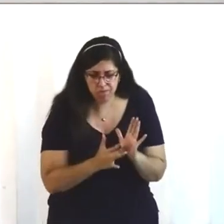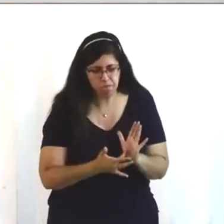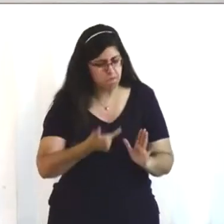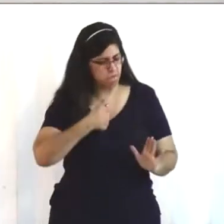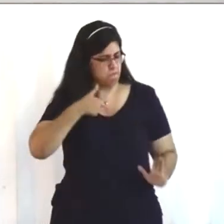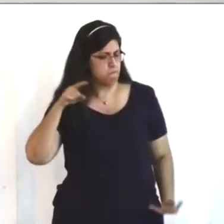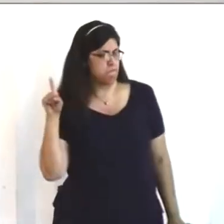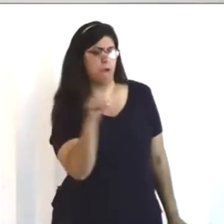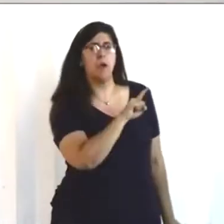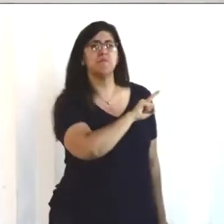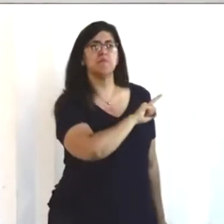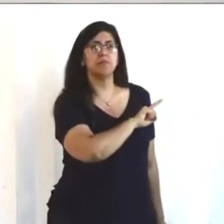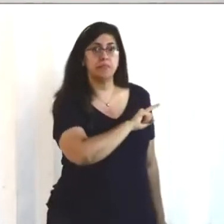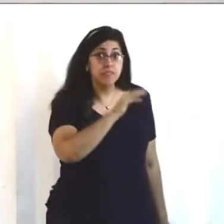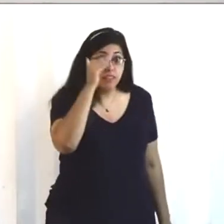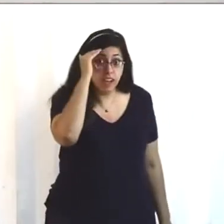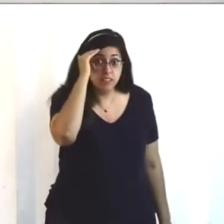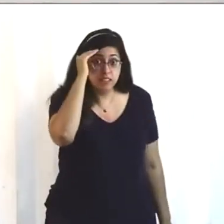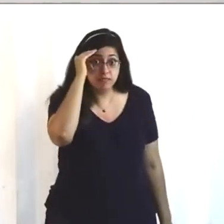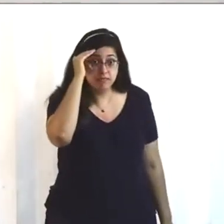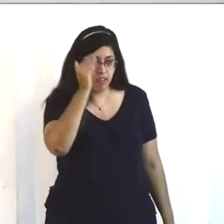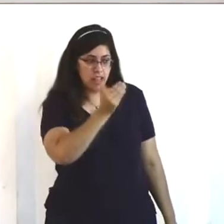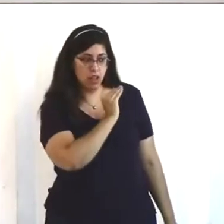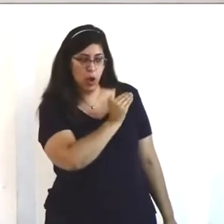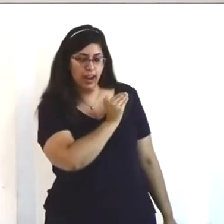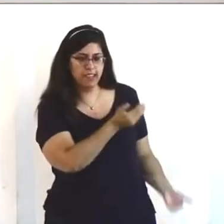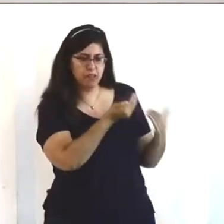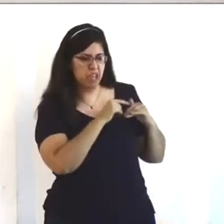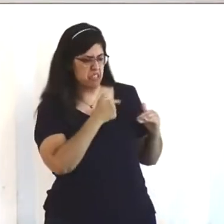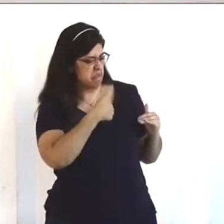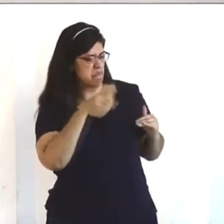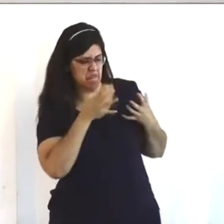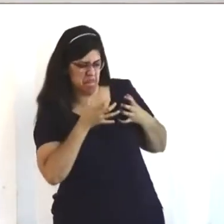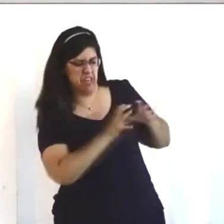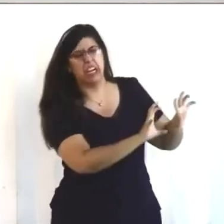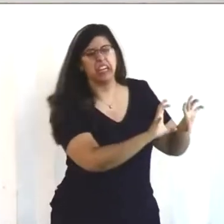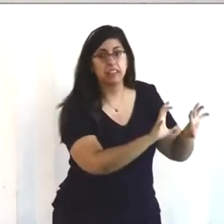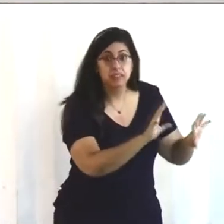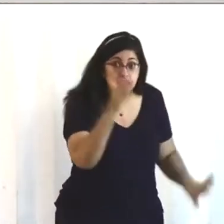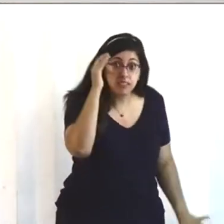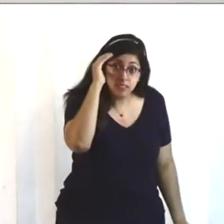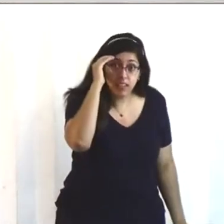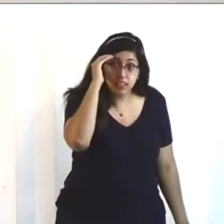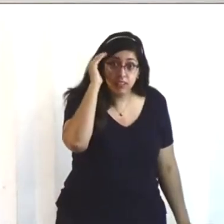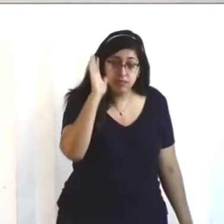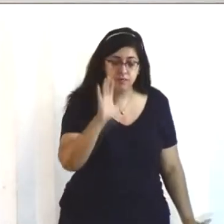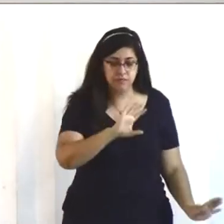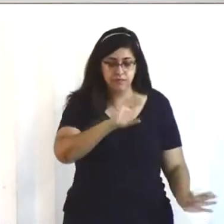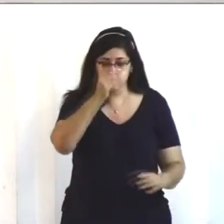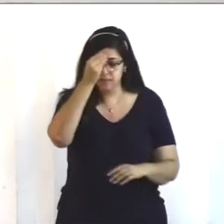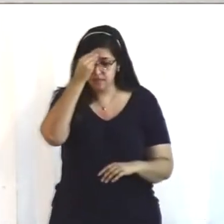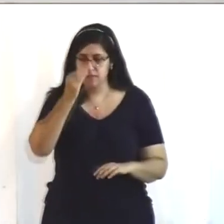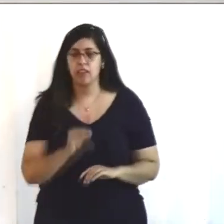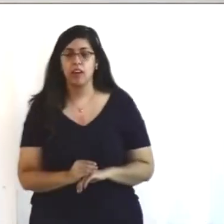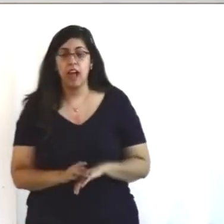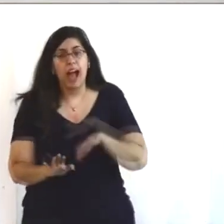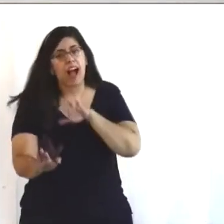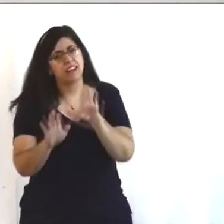então, enquanto ele falava, diz o texto em Atos, os seus opositores rilhavam os